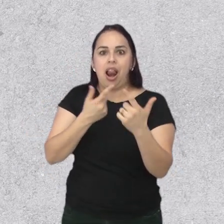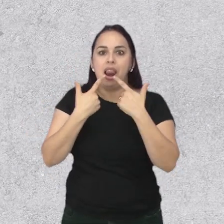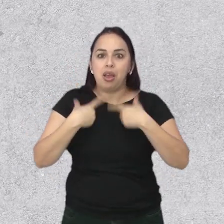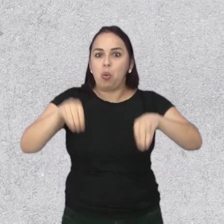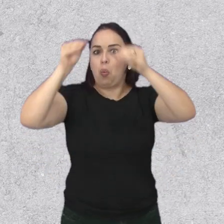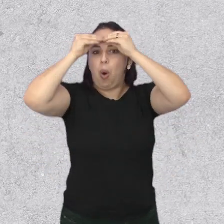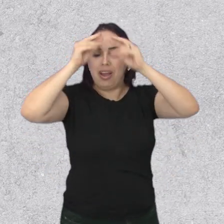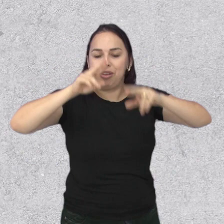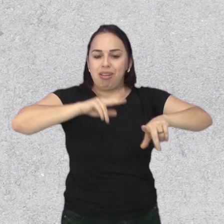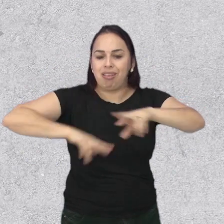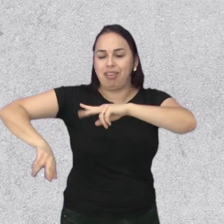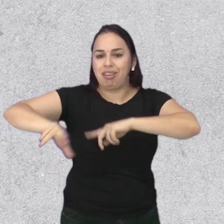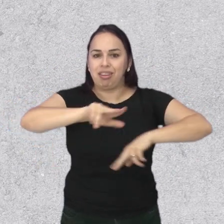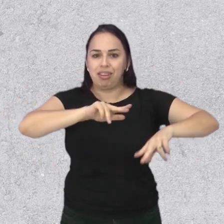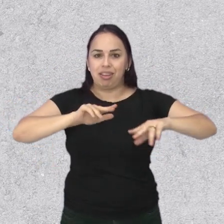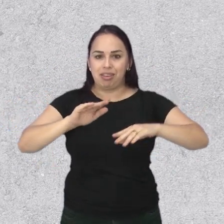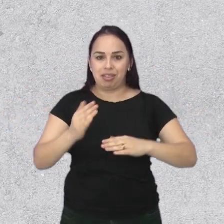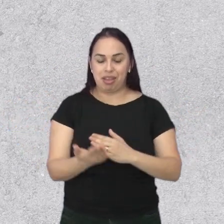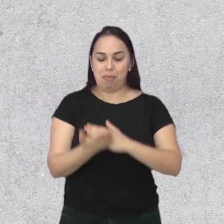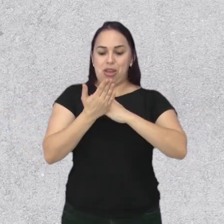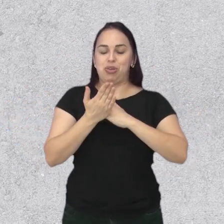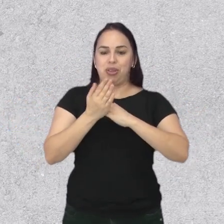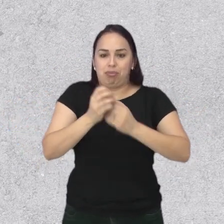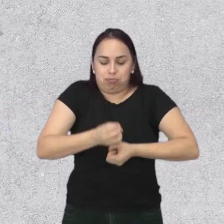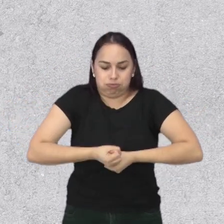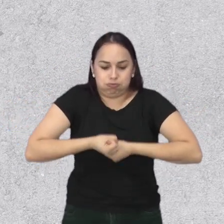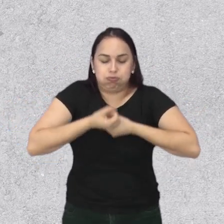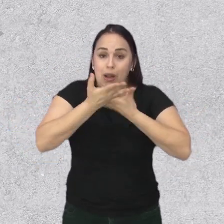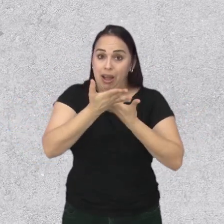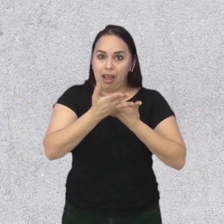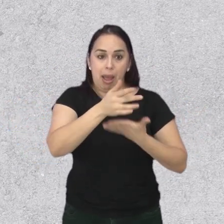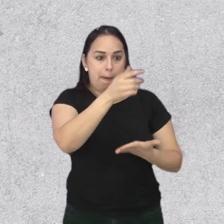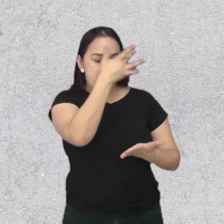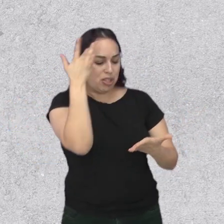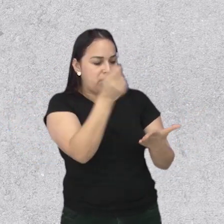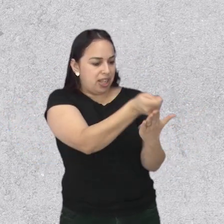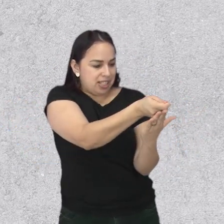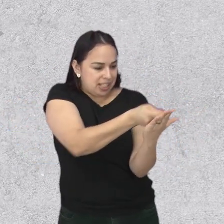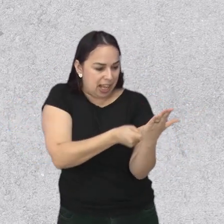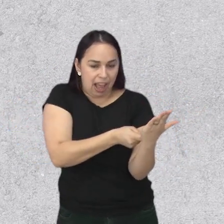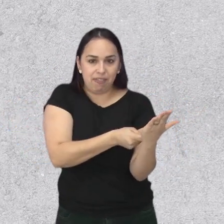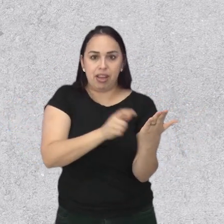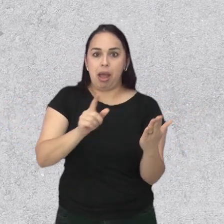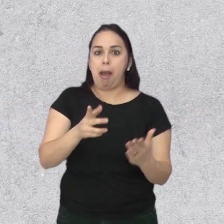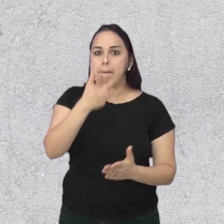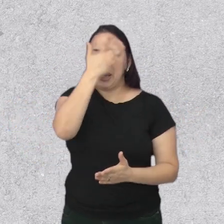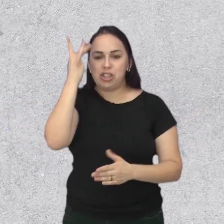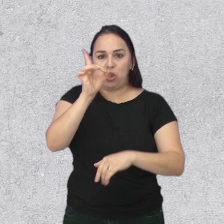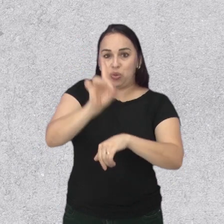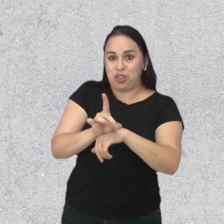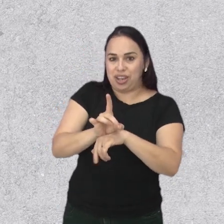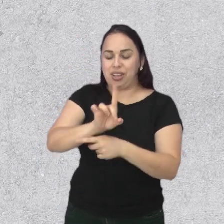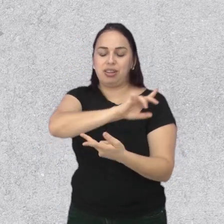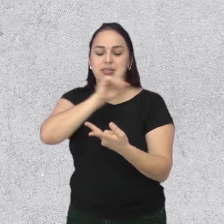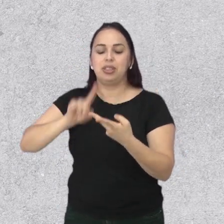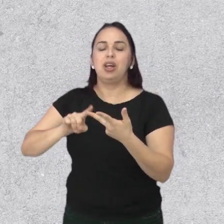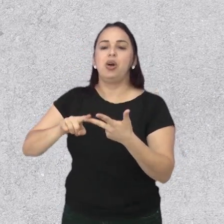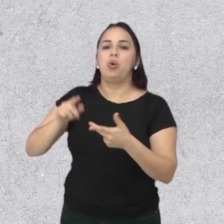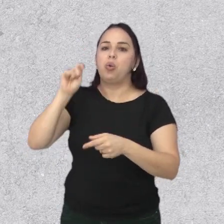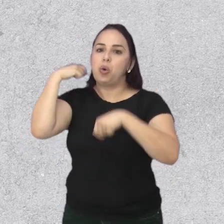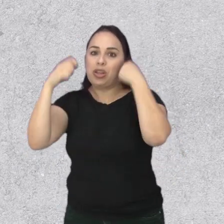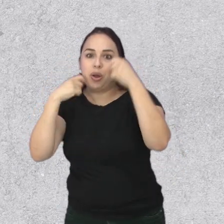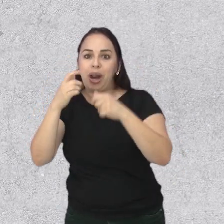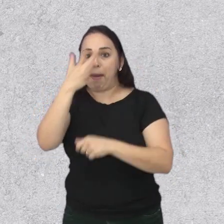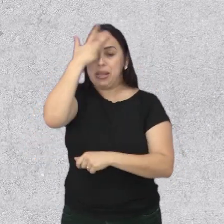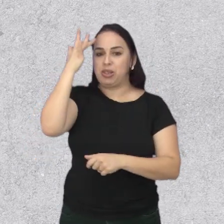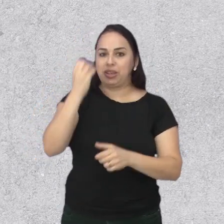várias linguagens, todas juntas, ajudando a gente a se expressar. Tem quem escreve a história, tem a pessoa também que dirige, os